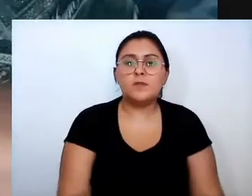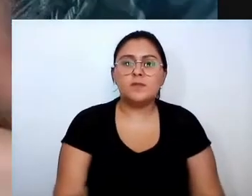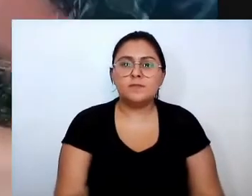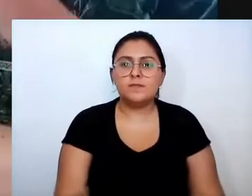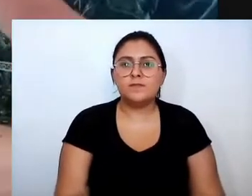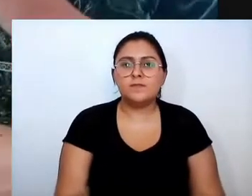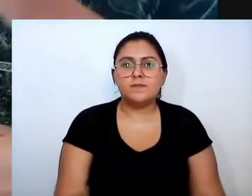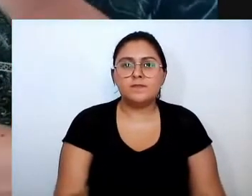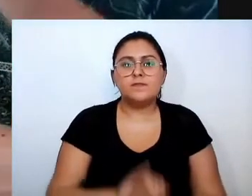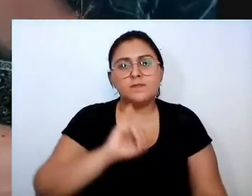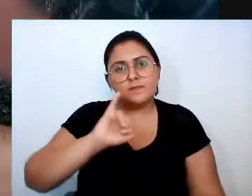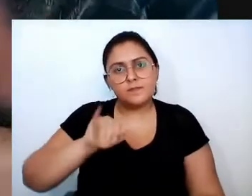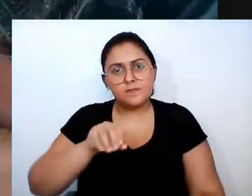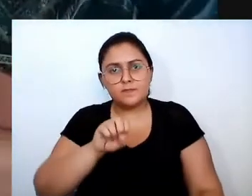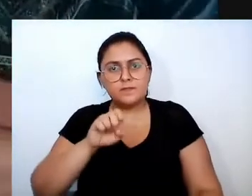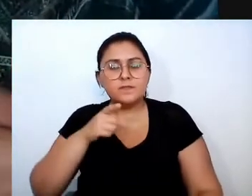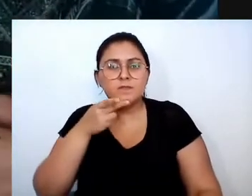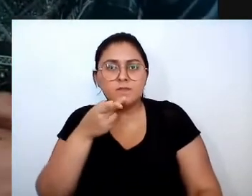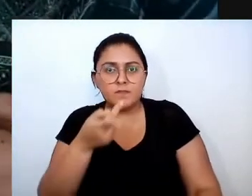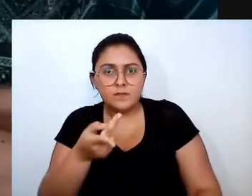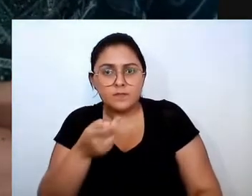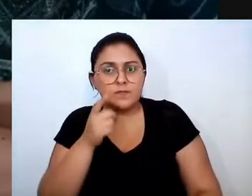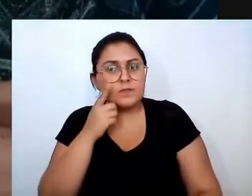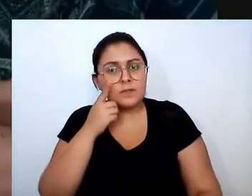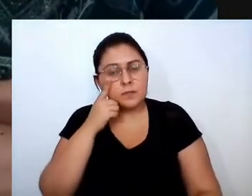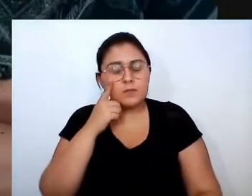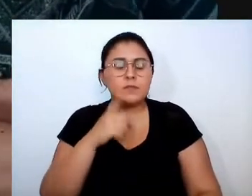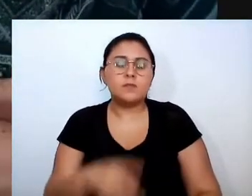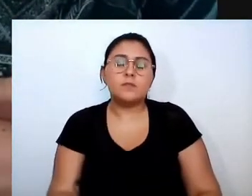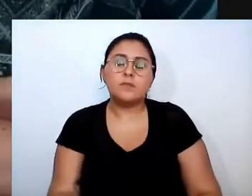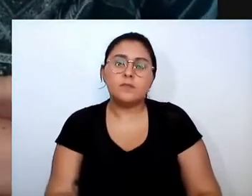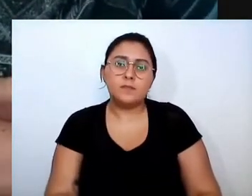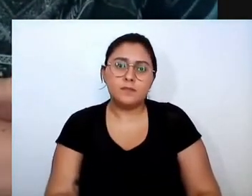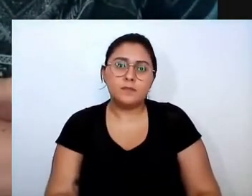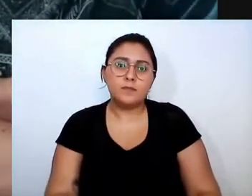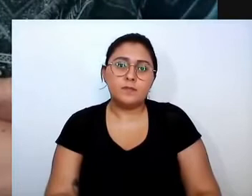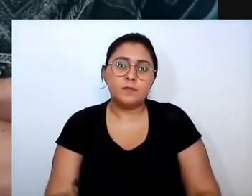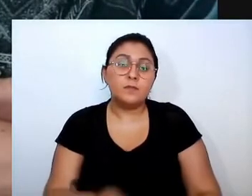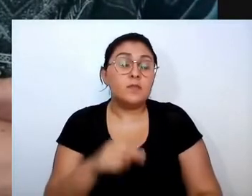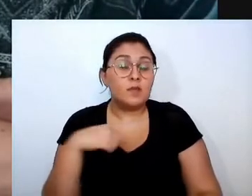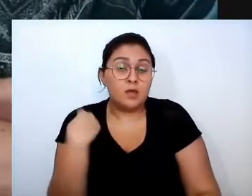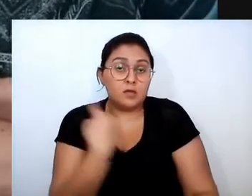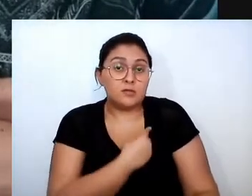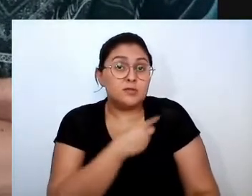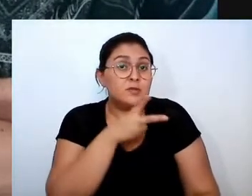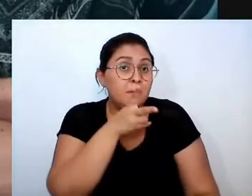O que a gente observa, né, vai vivendo no dia a dia, né? Por exemplo, as